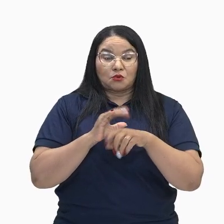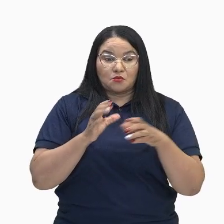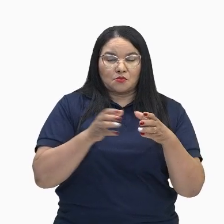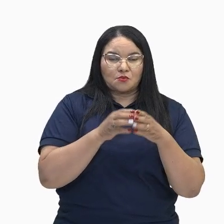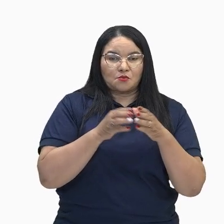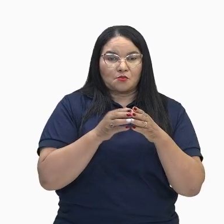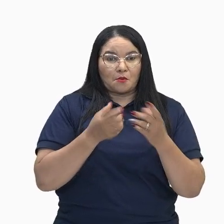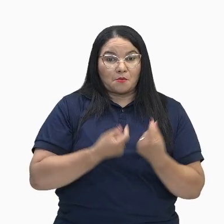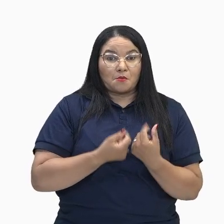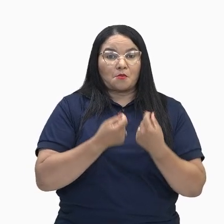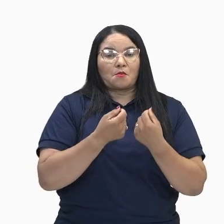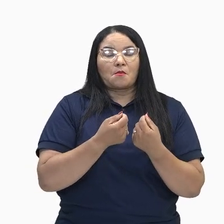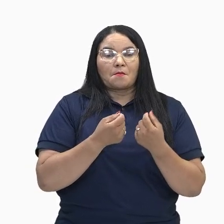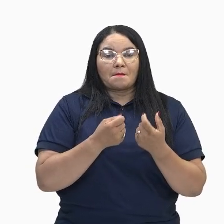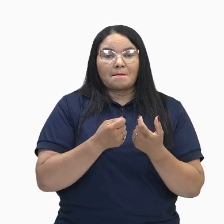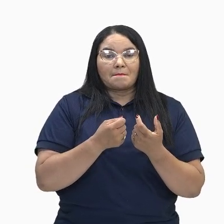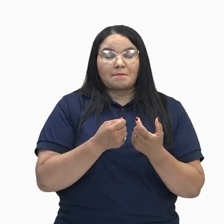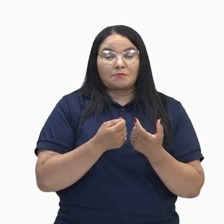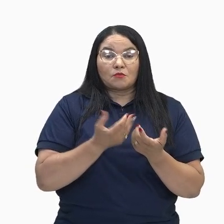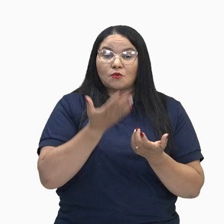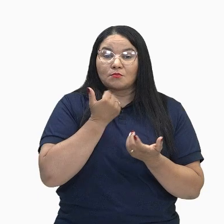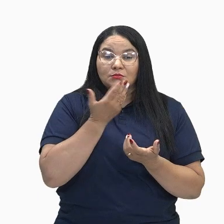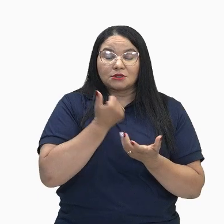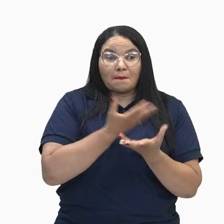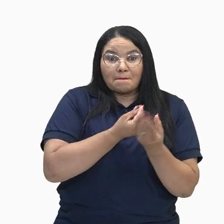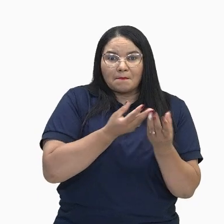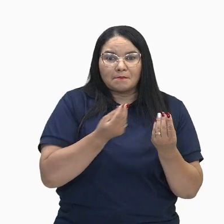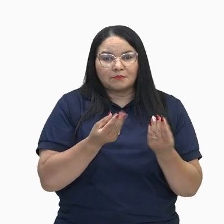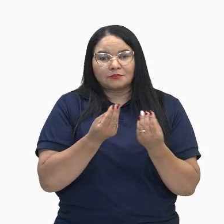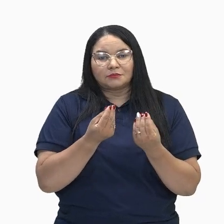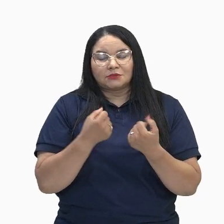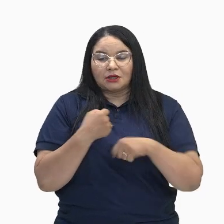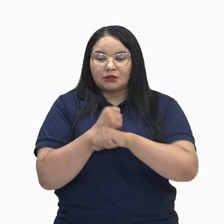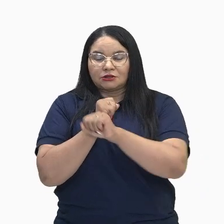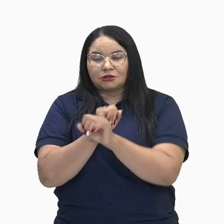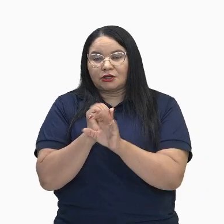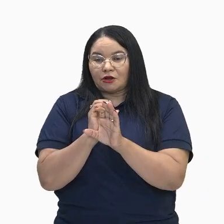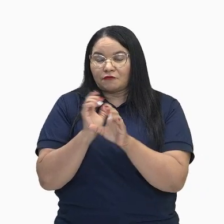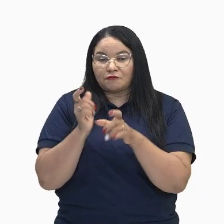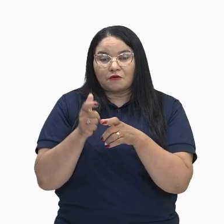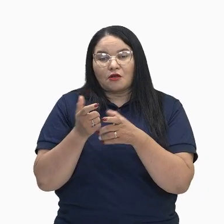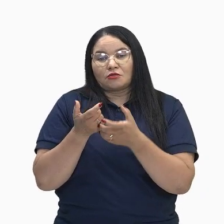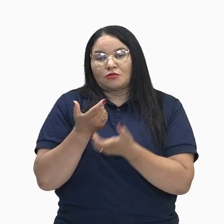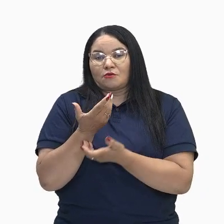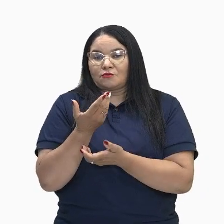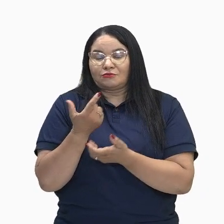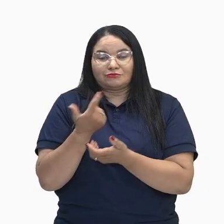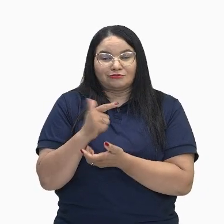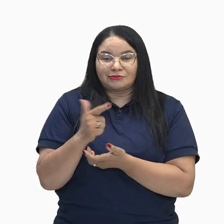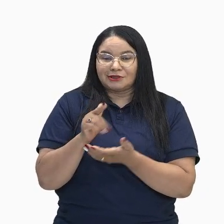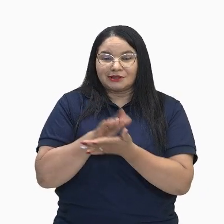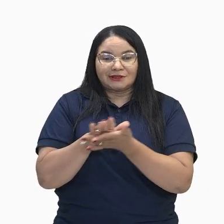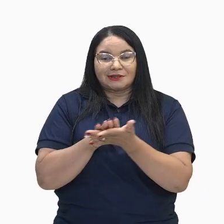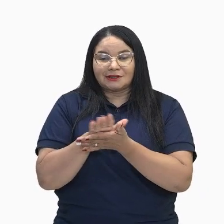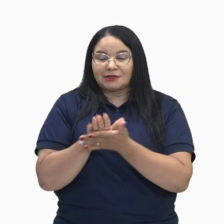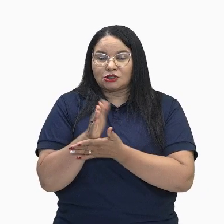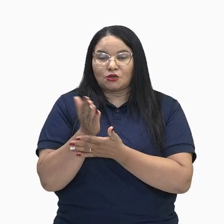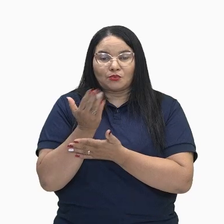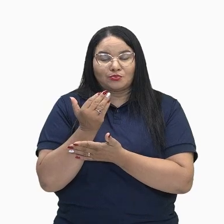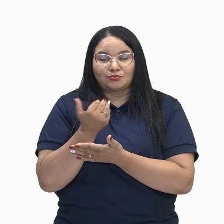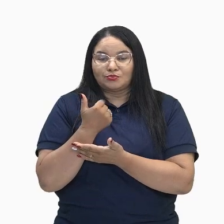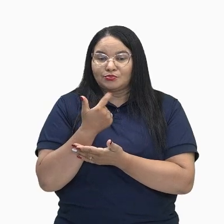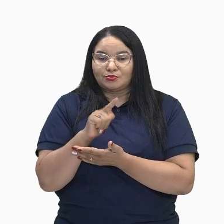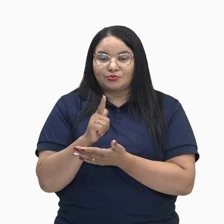comida, os escravos não têm nada, passam fome. Os senhores nadando em ouro e prata, os